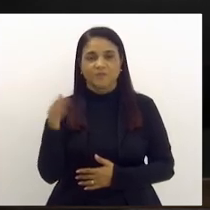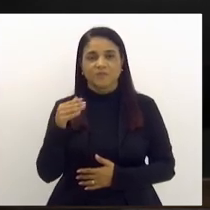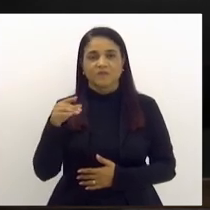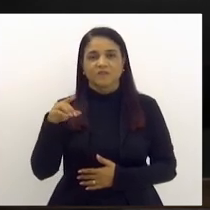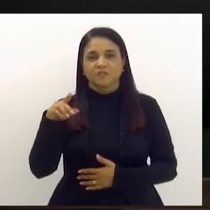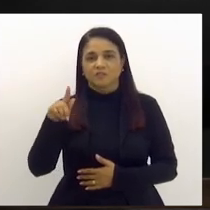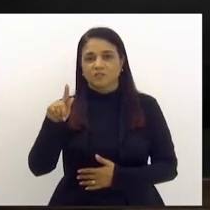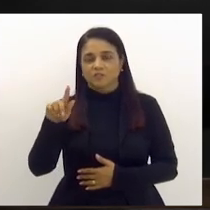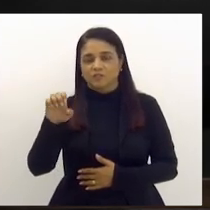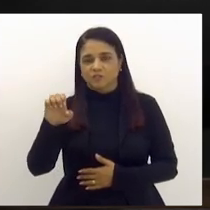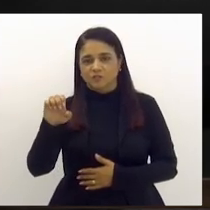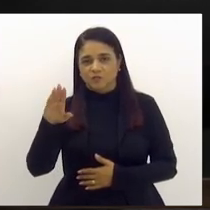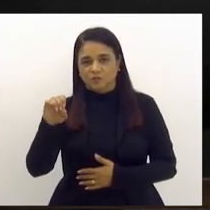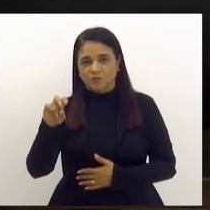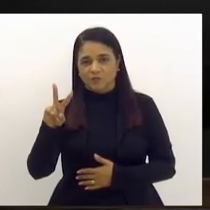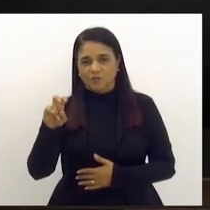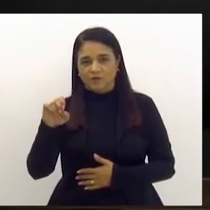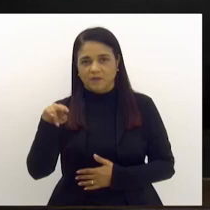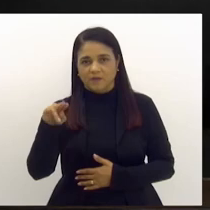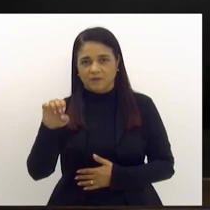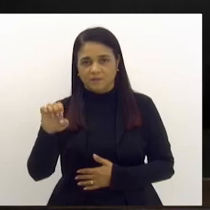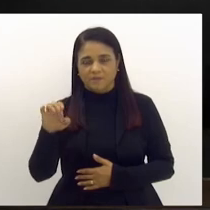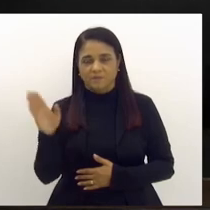deputado Giovanni Ratinho,